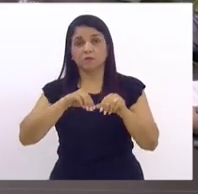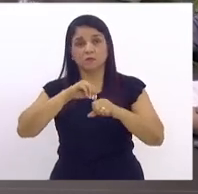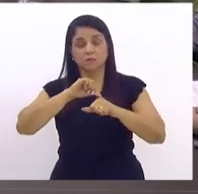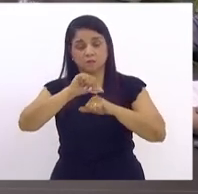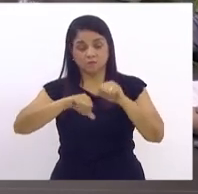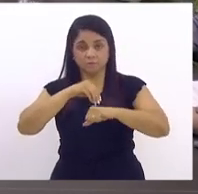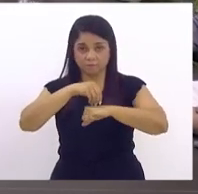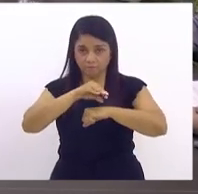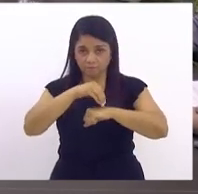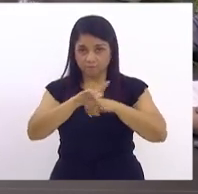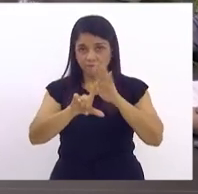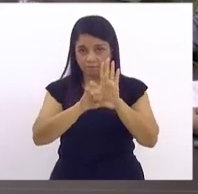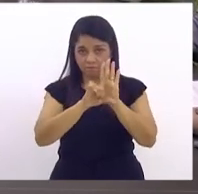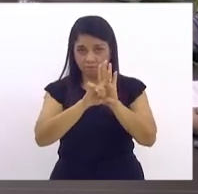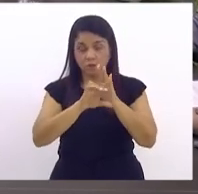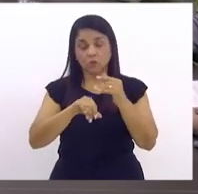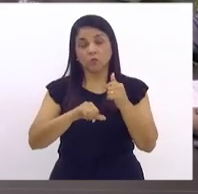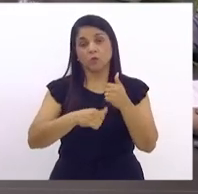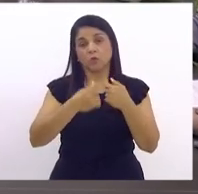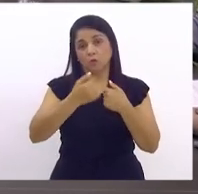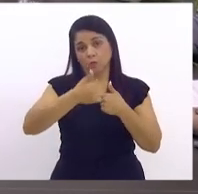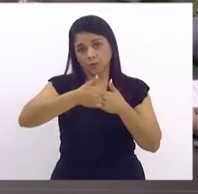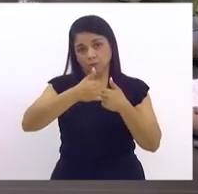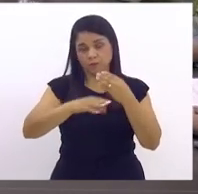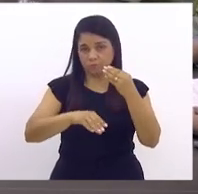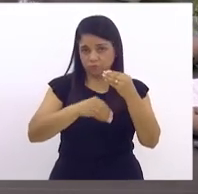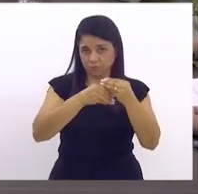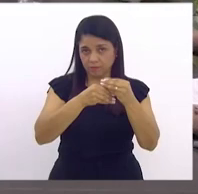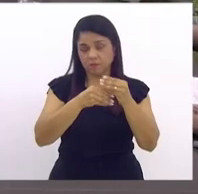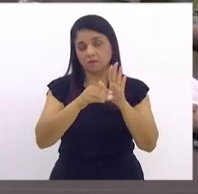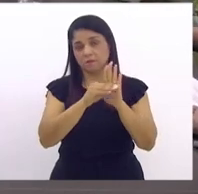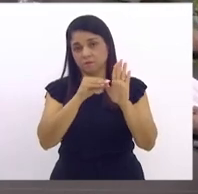indicação legislativa, no primeiro com emendas, o segundo só alterando